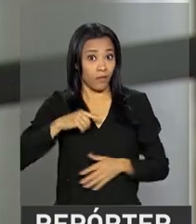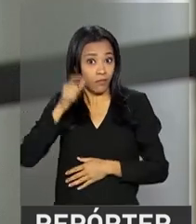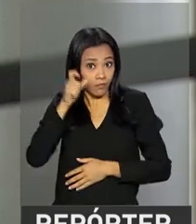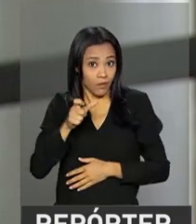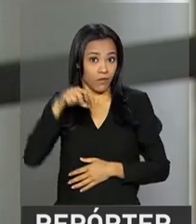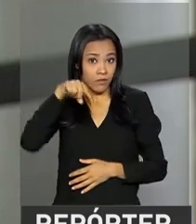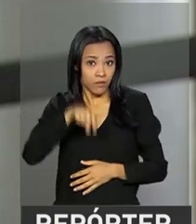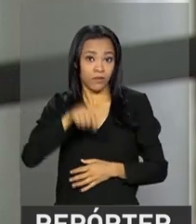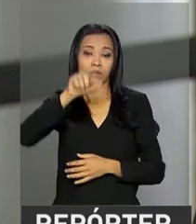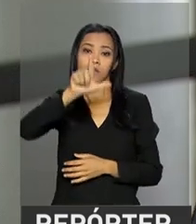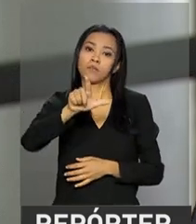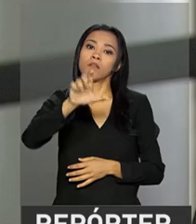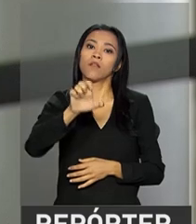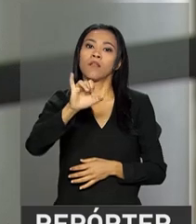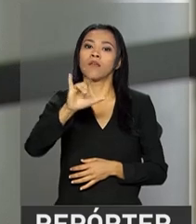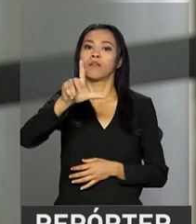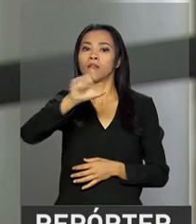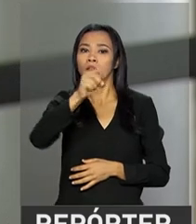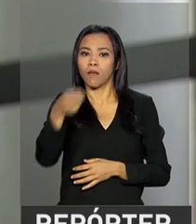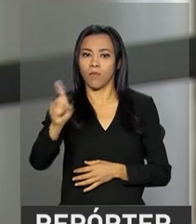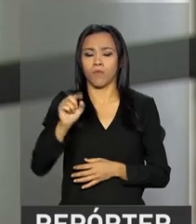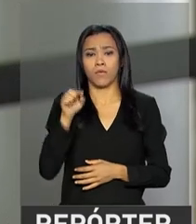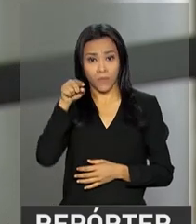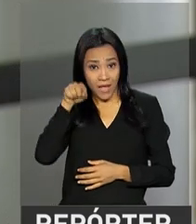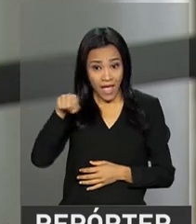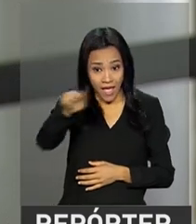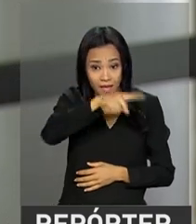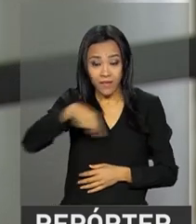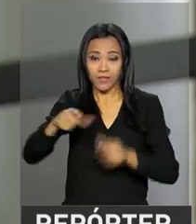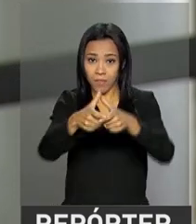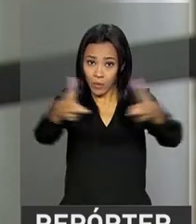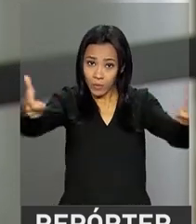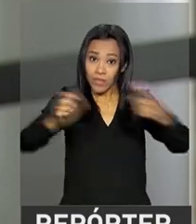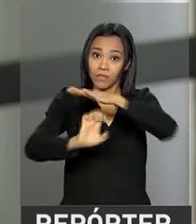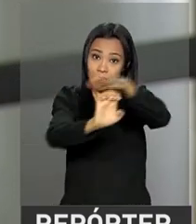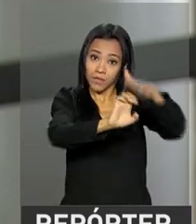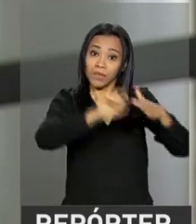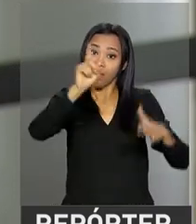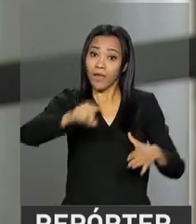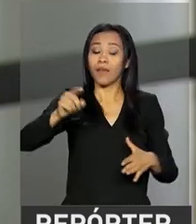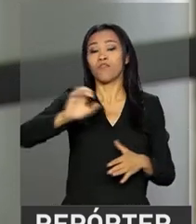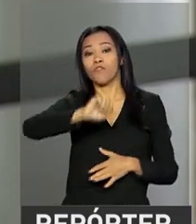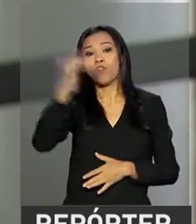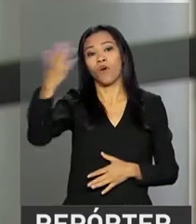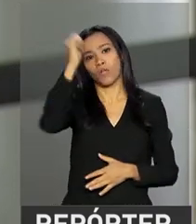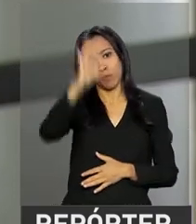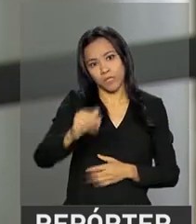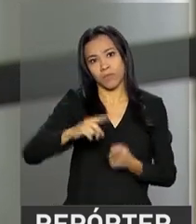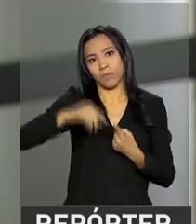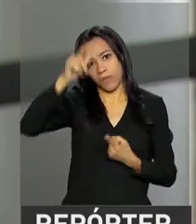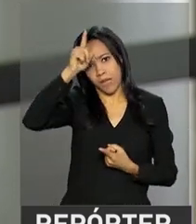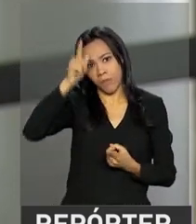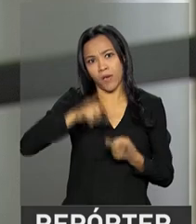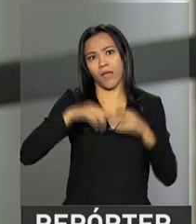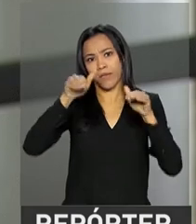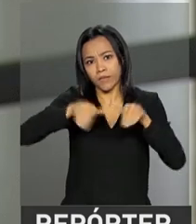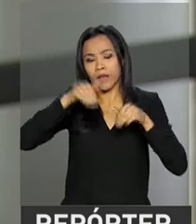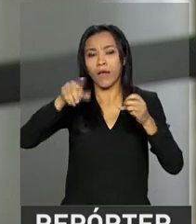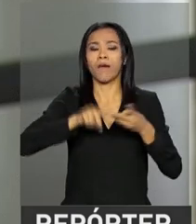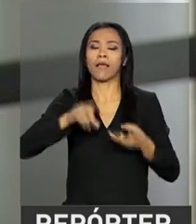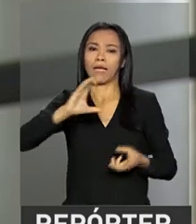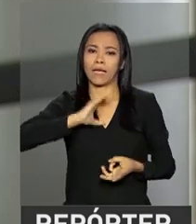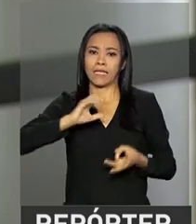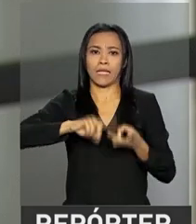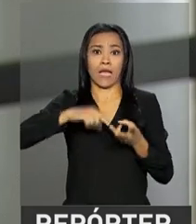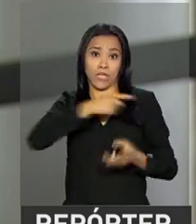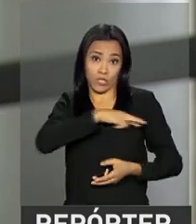segundo a mp a maioria dessas empresas é estrangeira de países como alemanha austrália canadá china